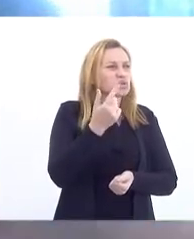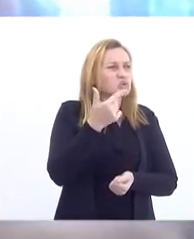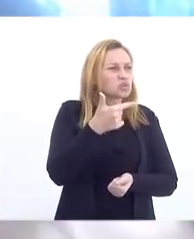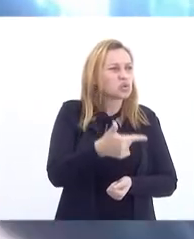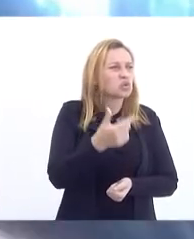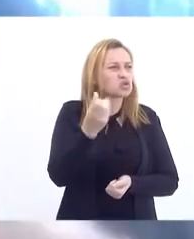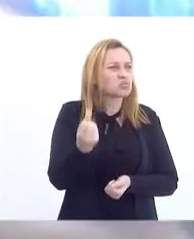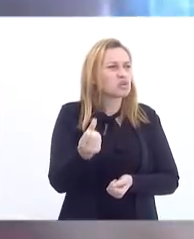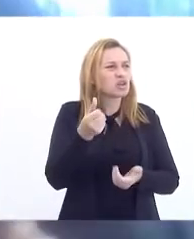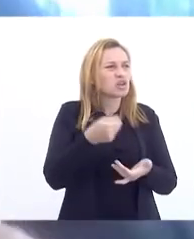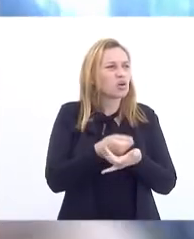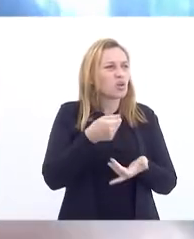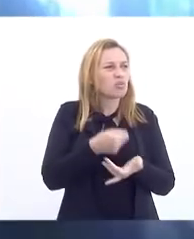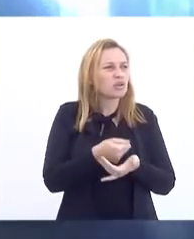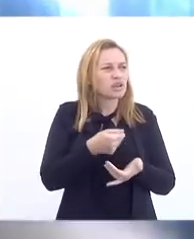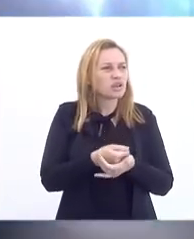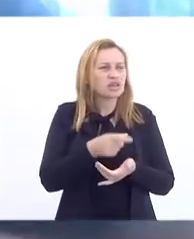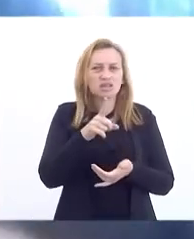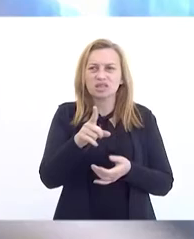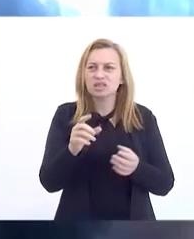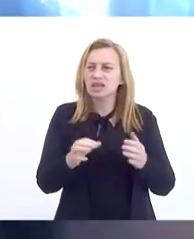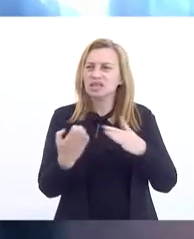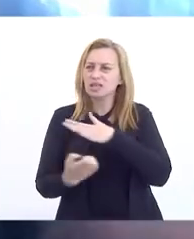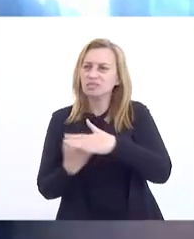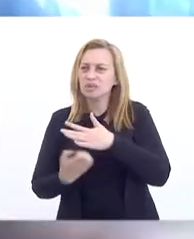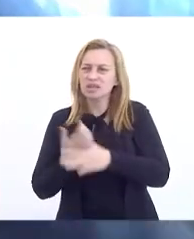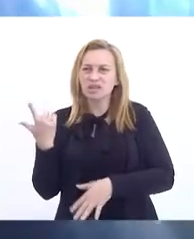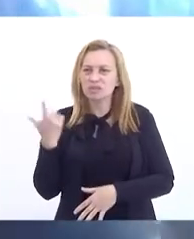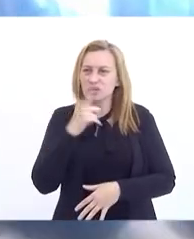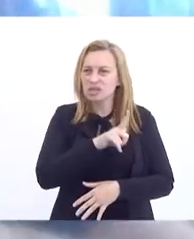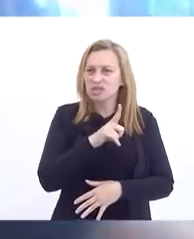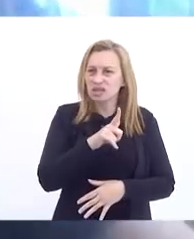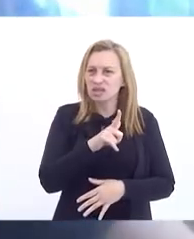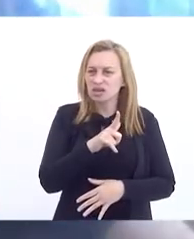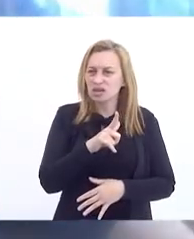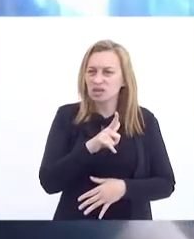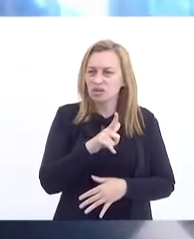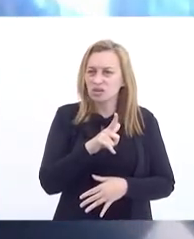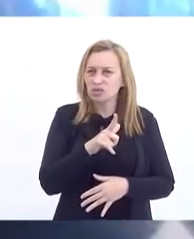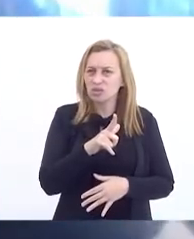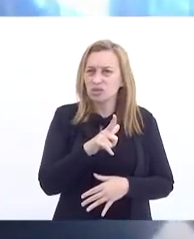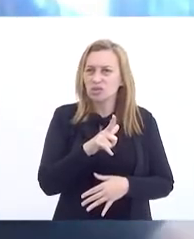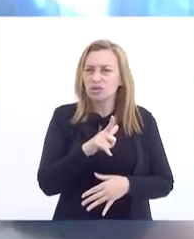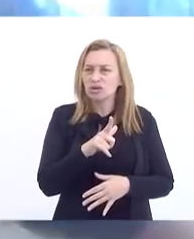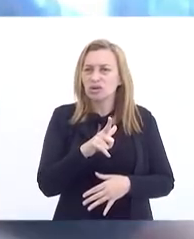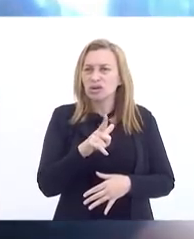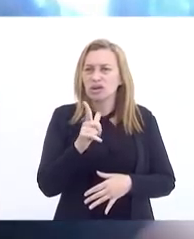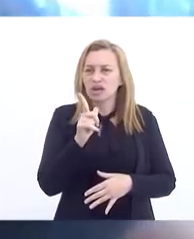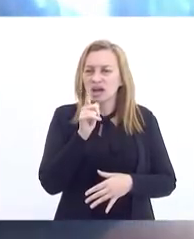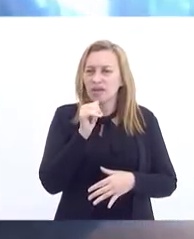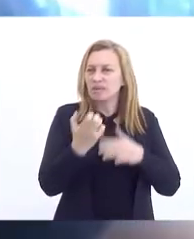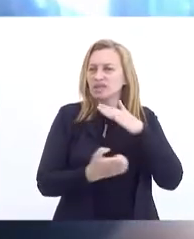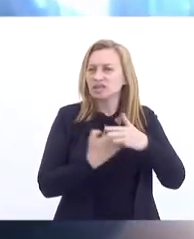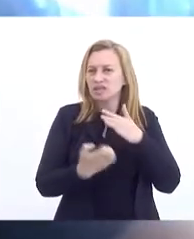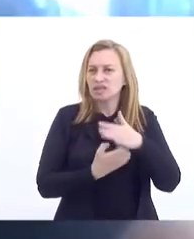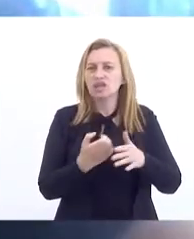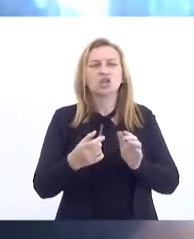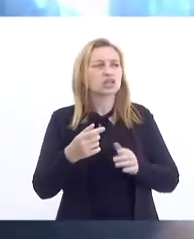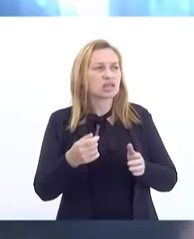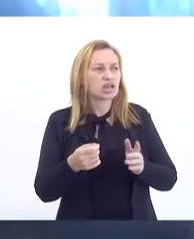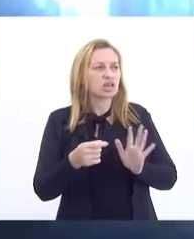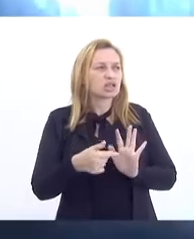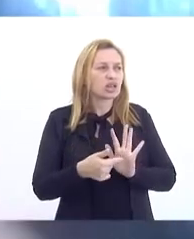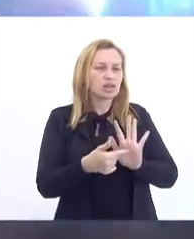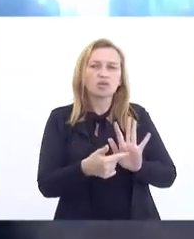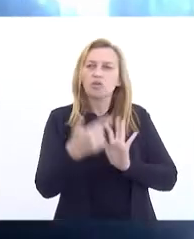que obriga até aquelas concessionárias que ganharam os lotes da SEDAE a todo ano mostrar que cumpriram as obrigações